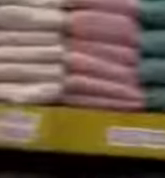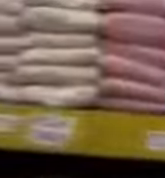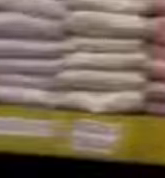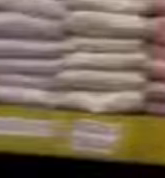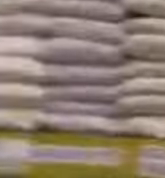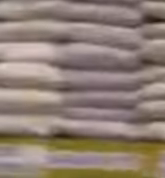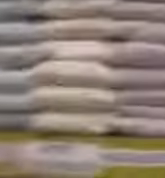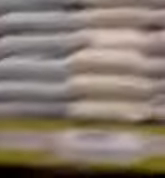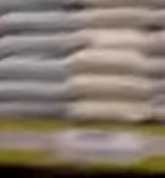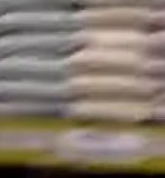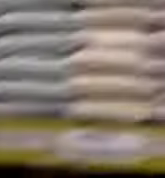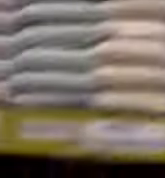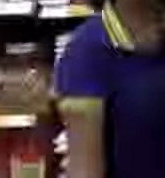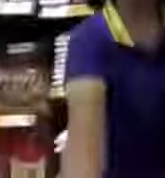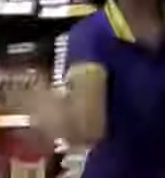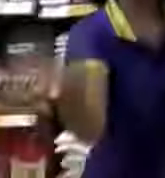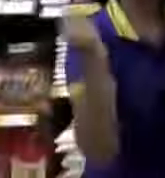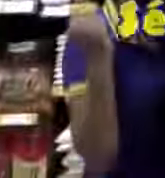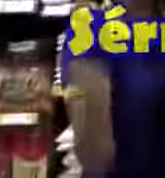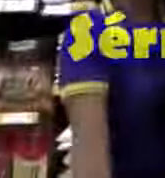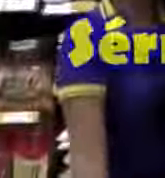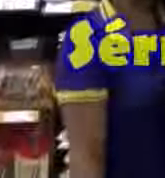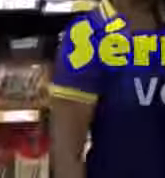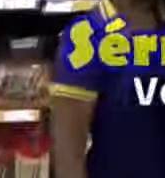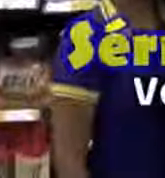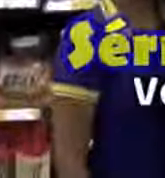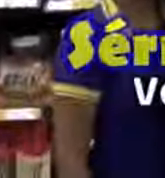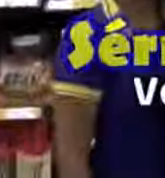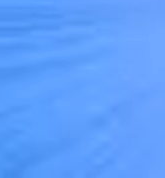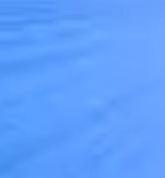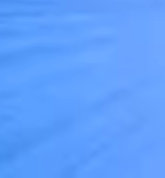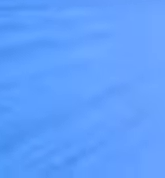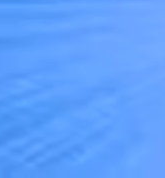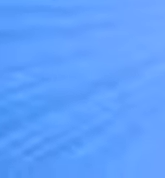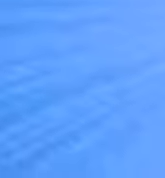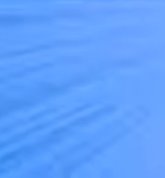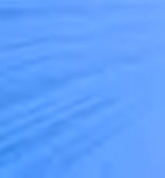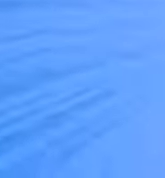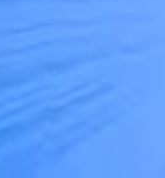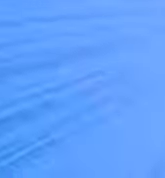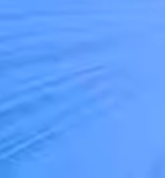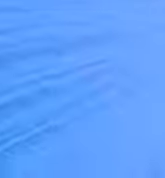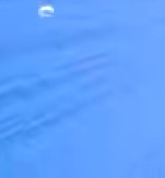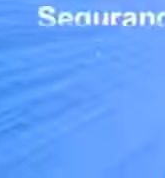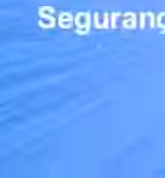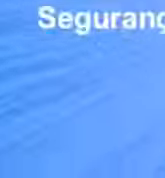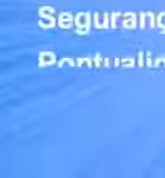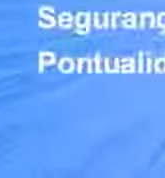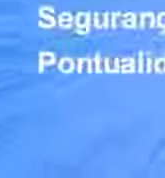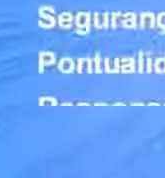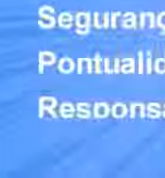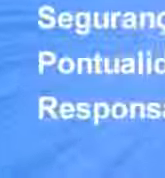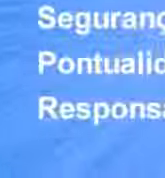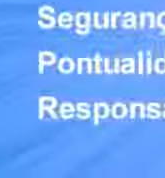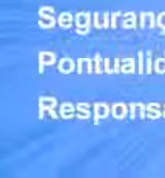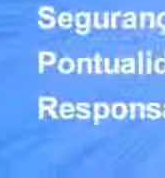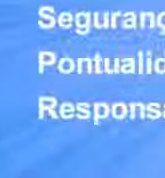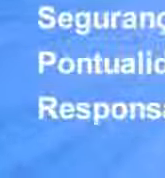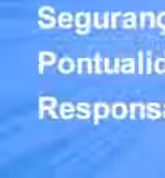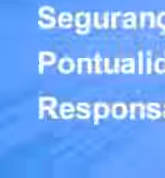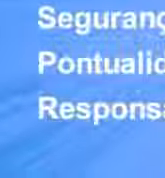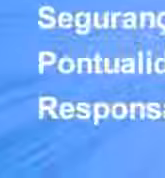3626-2322. Serrinha e Filhos. Vem pra Serrinha! Boy Turismo. Conforto, segurança para